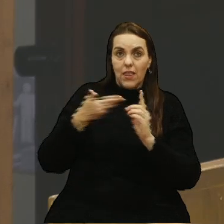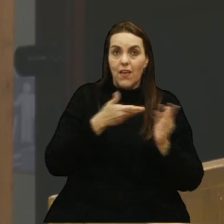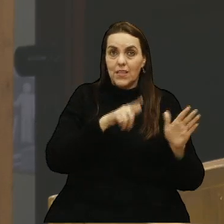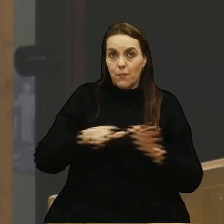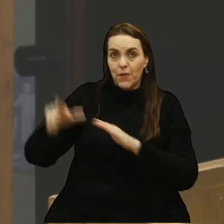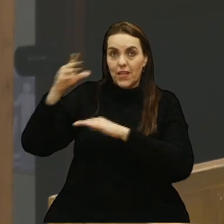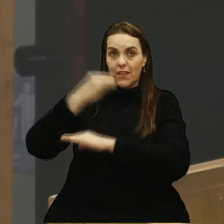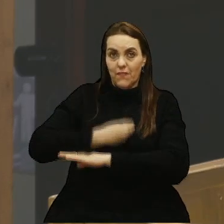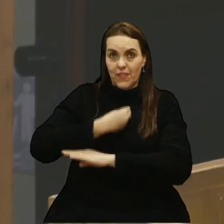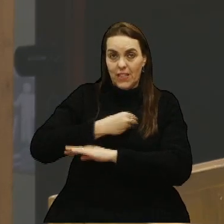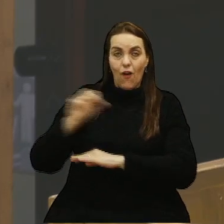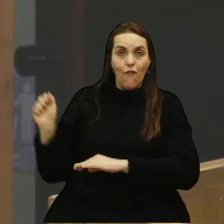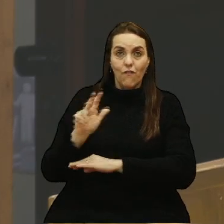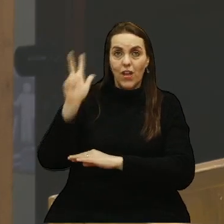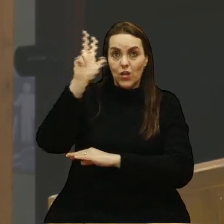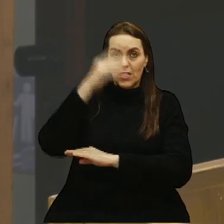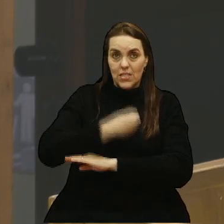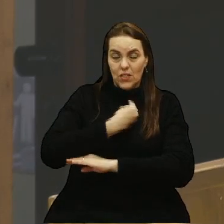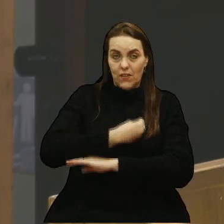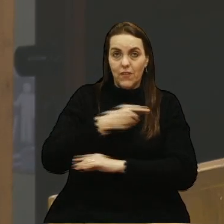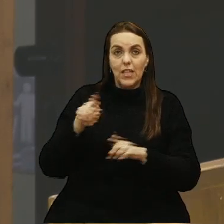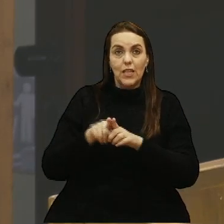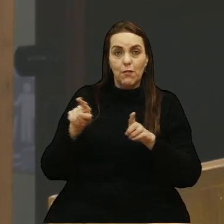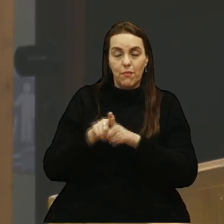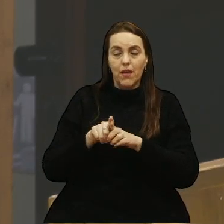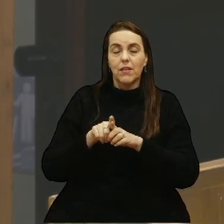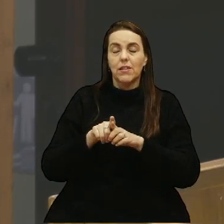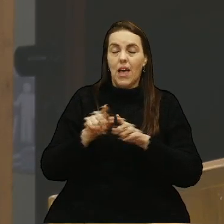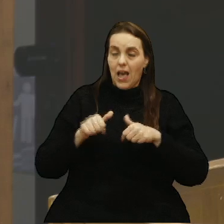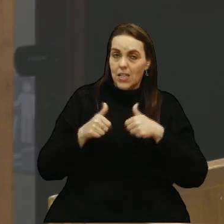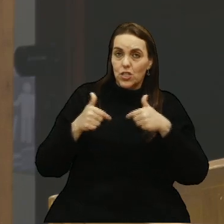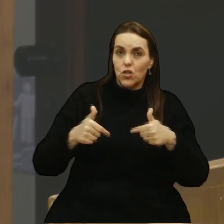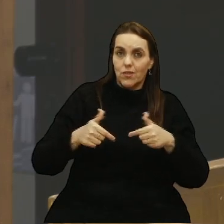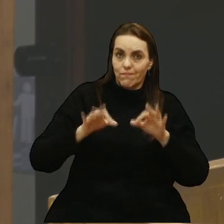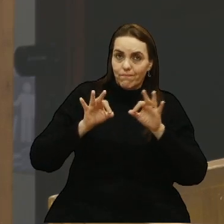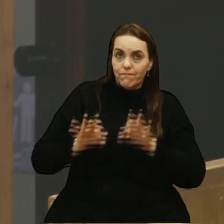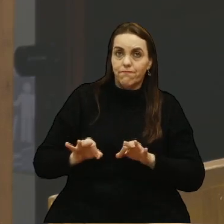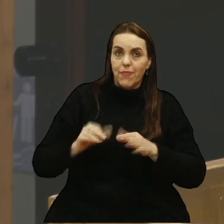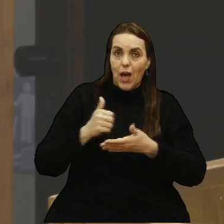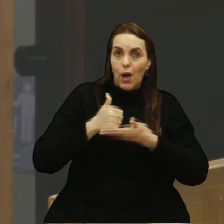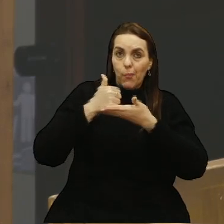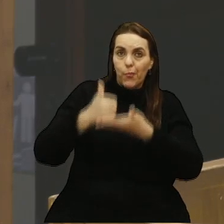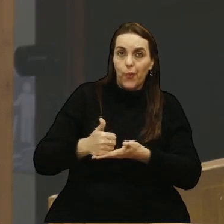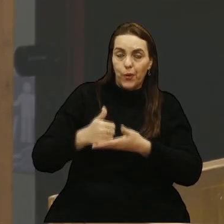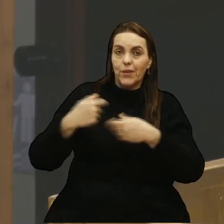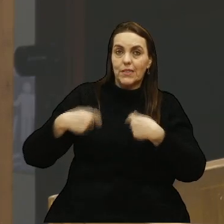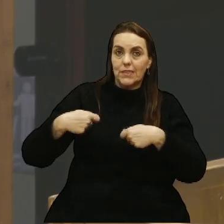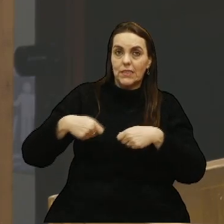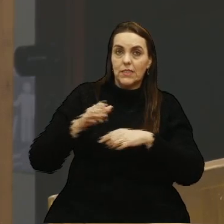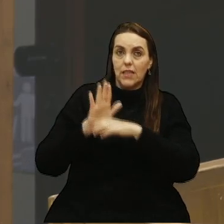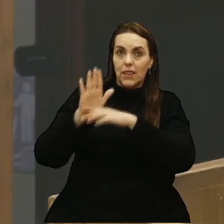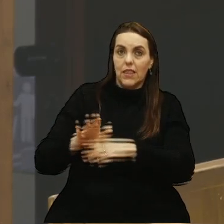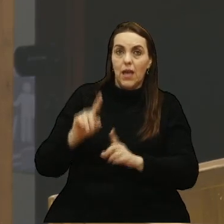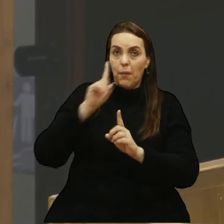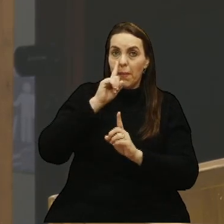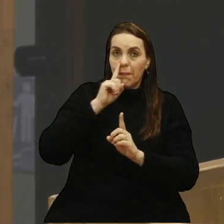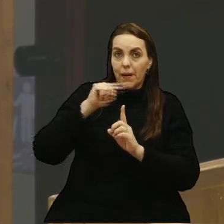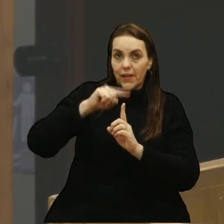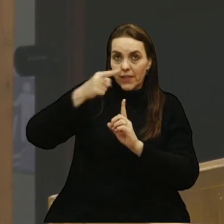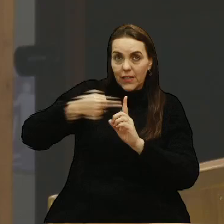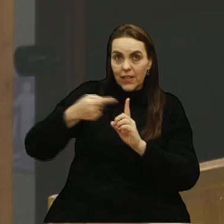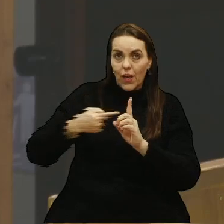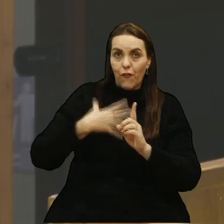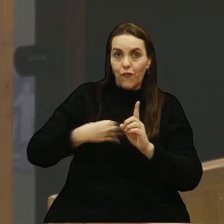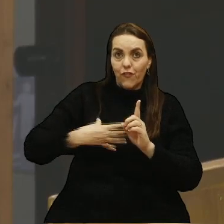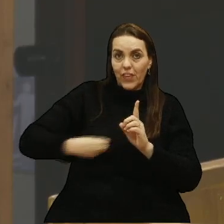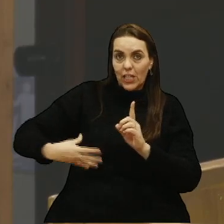apenas a valorização da vida, mas também a promoção de ações concretas que garantam o apoio e assistência necessários às gestantes e seus filhos. Essa iniciativa é